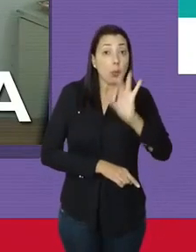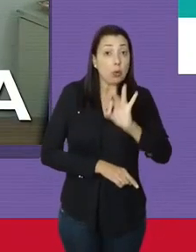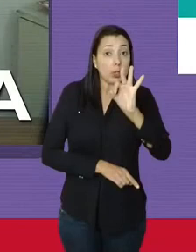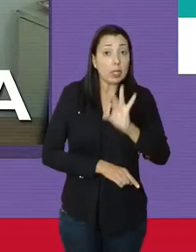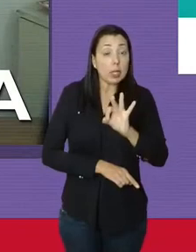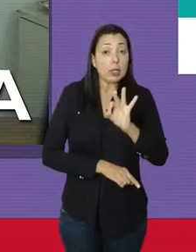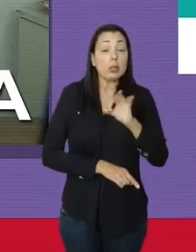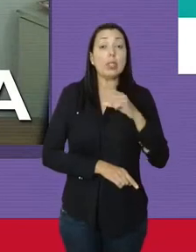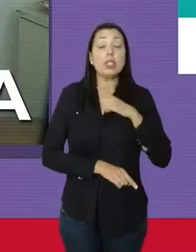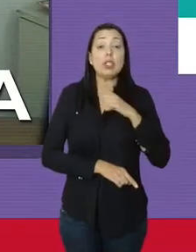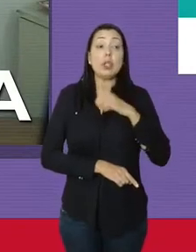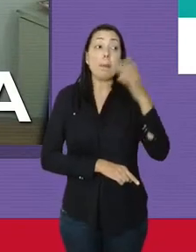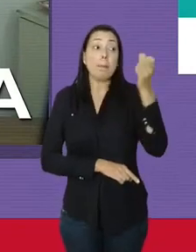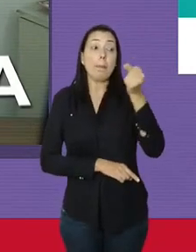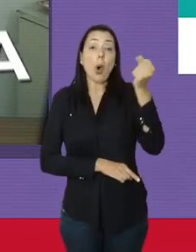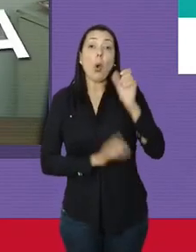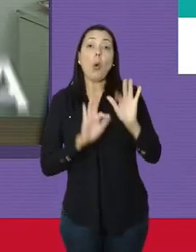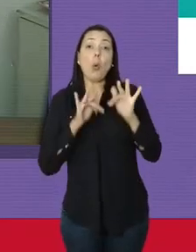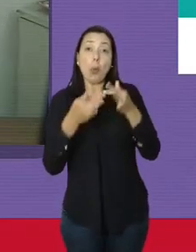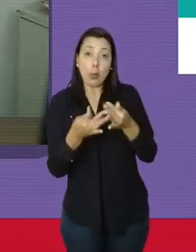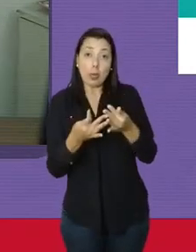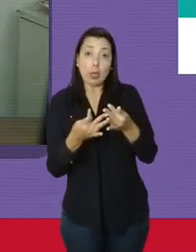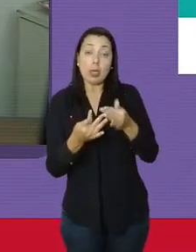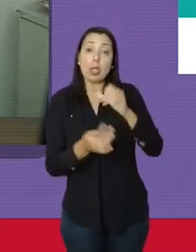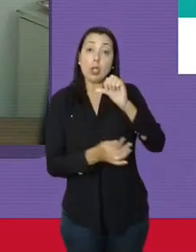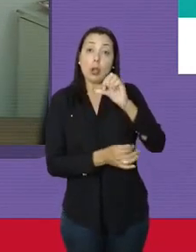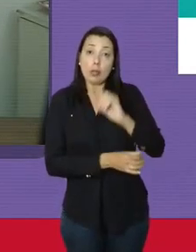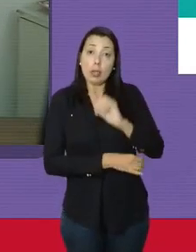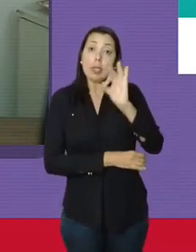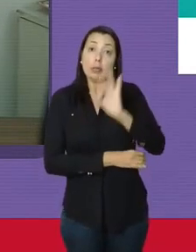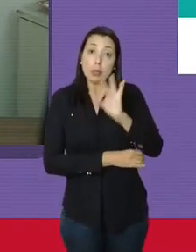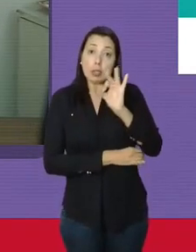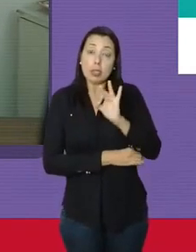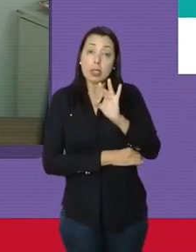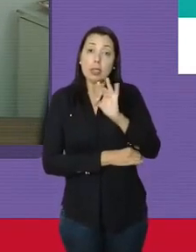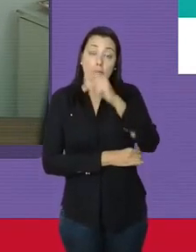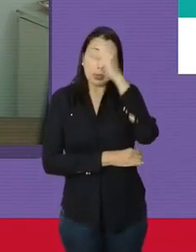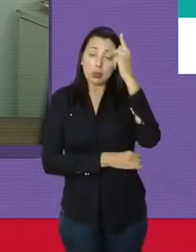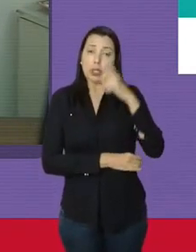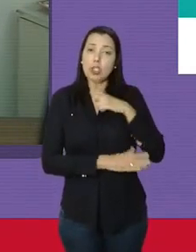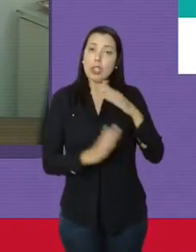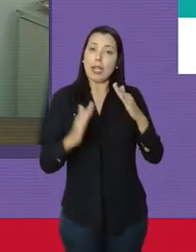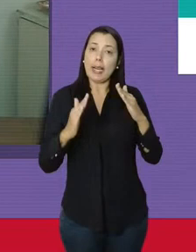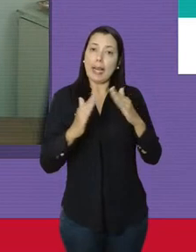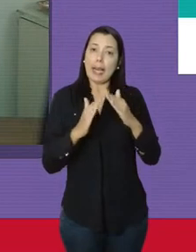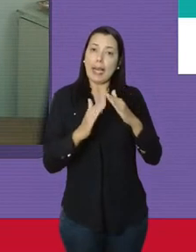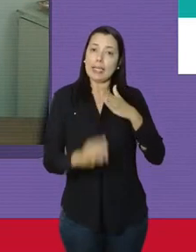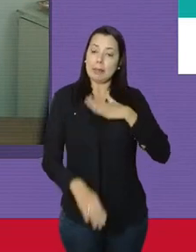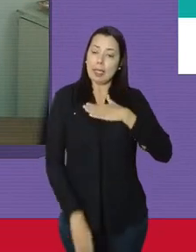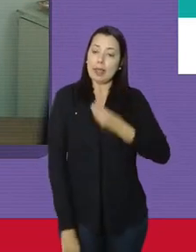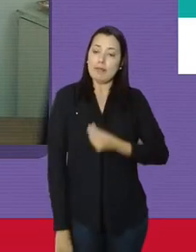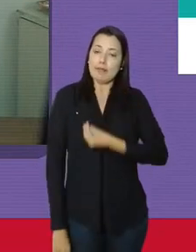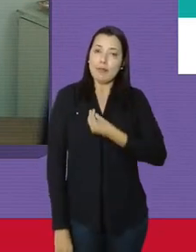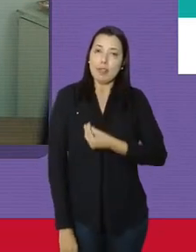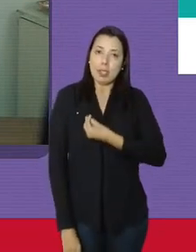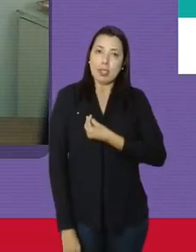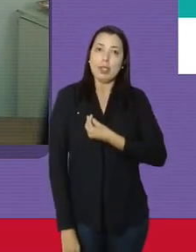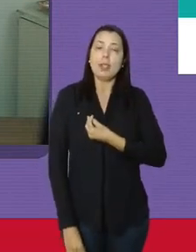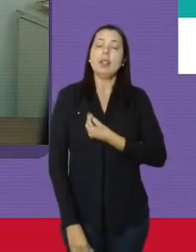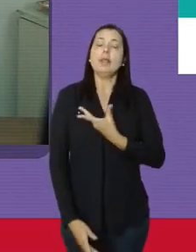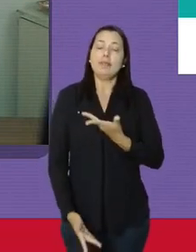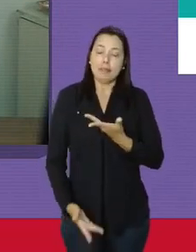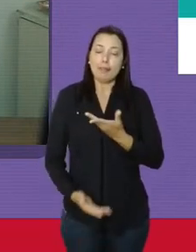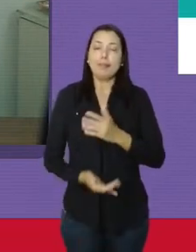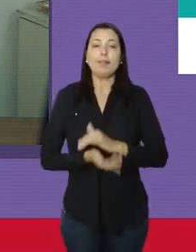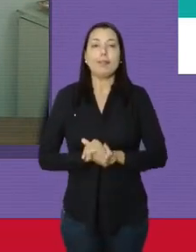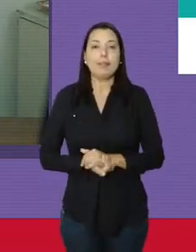92% dos titulares do Bolsa Família, 90% dos beneficiados da faixa de menor renda do